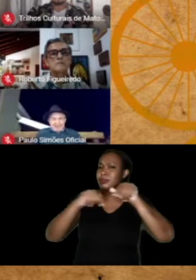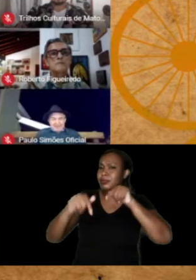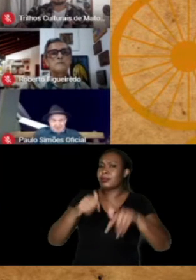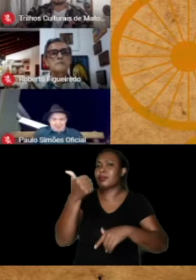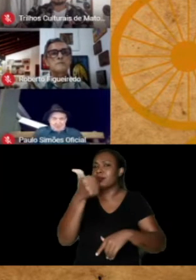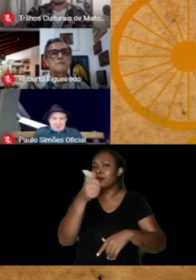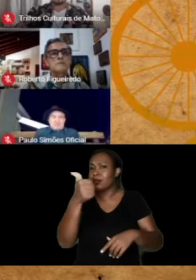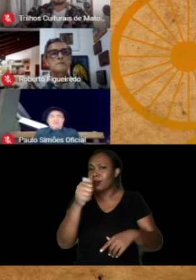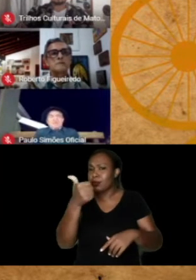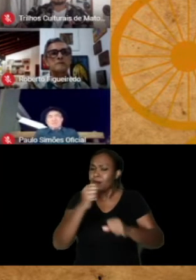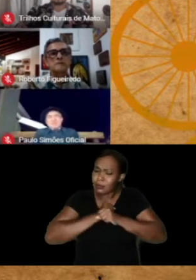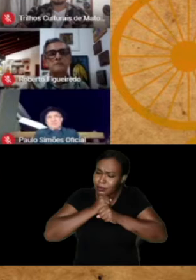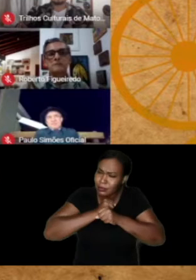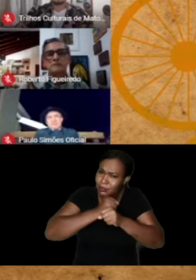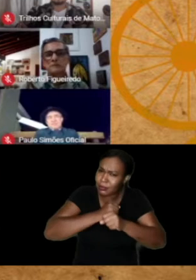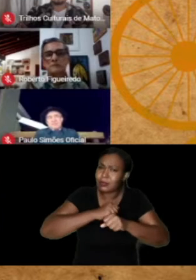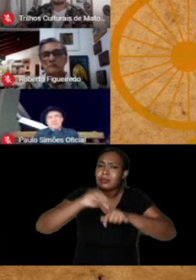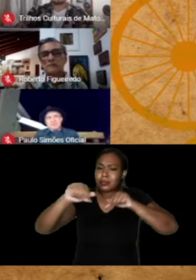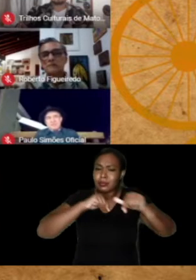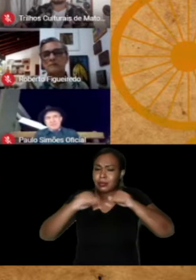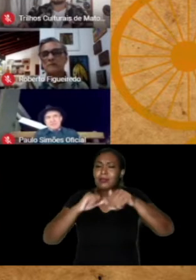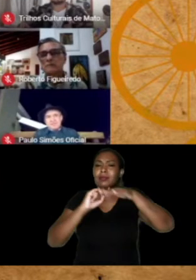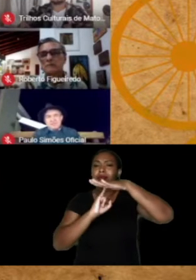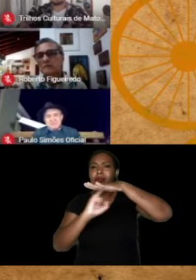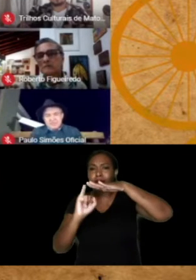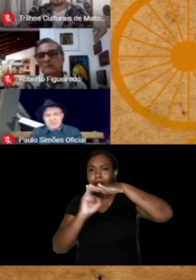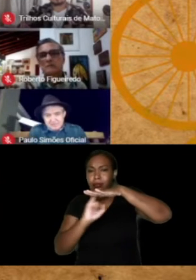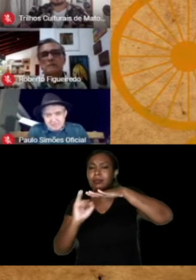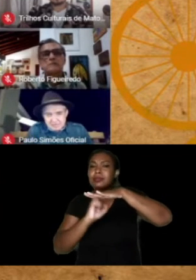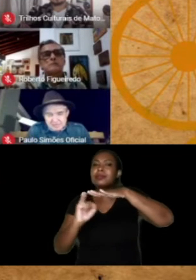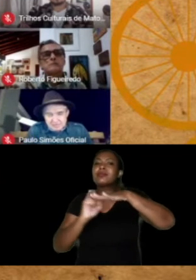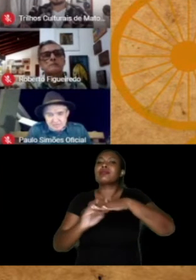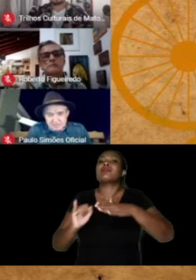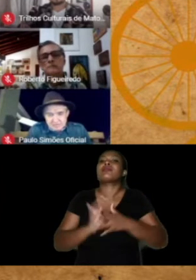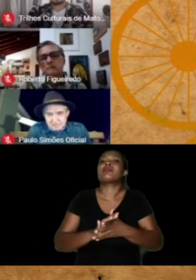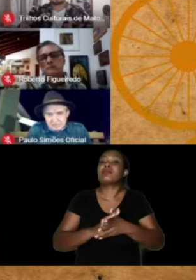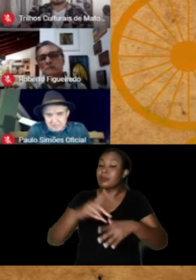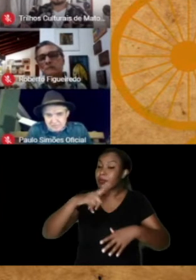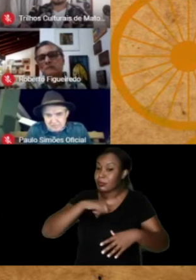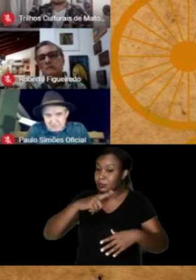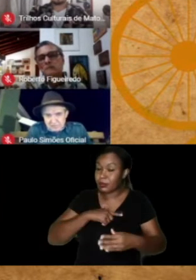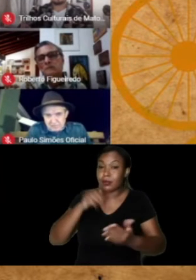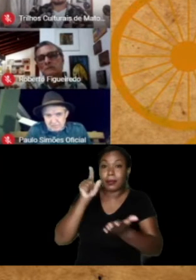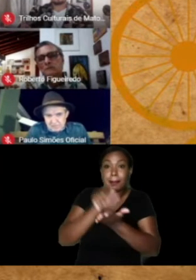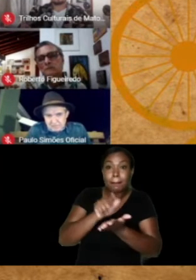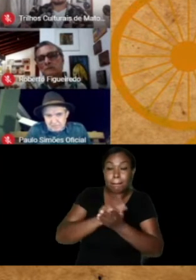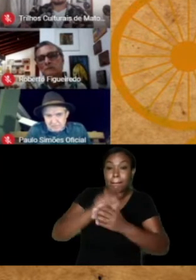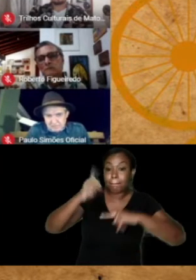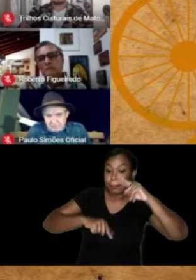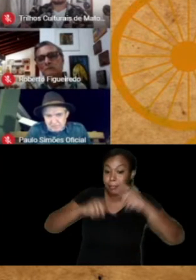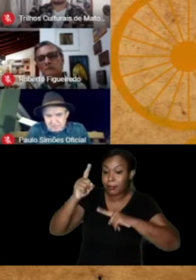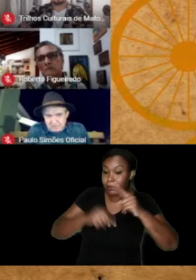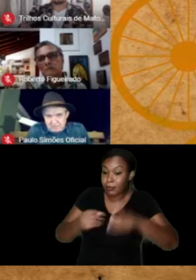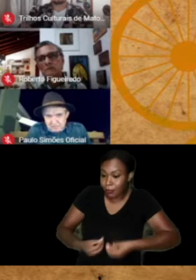a minha parte é, essencialmente, fornecer material para pesquisa. Nós